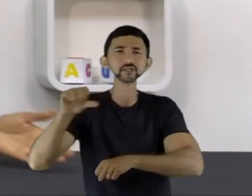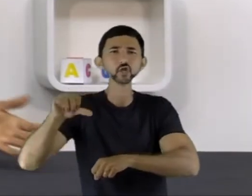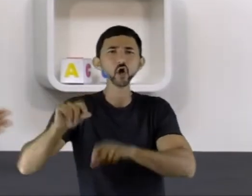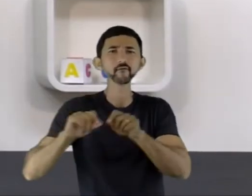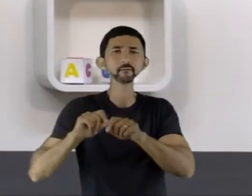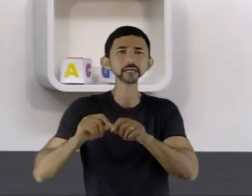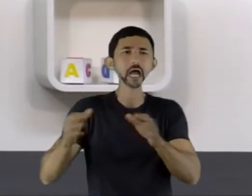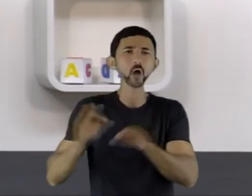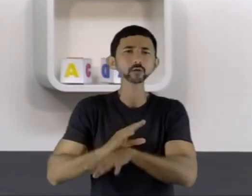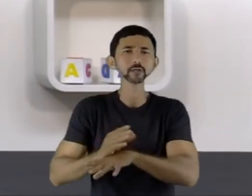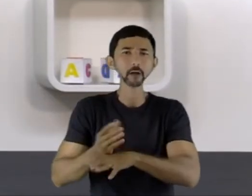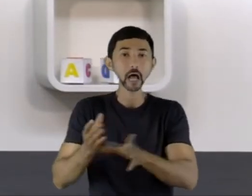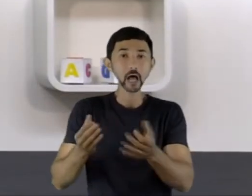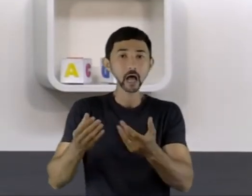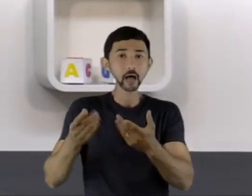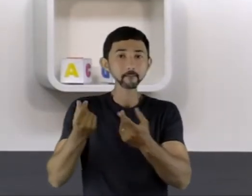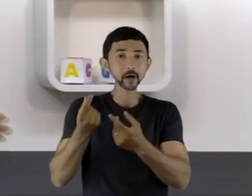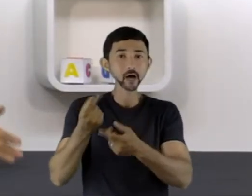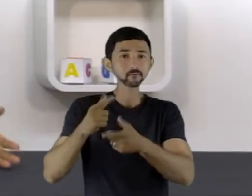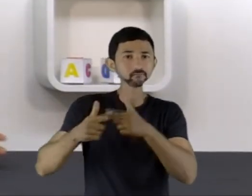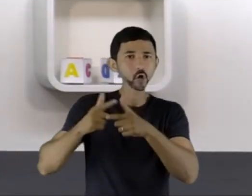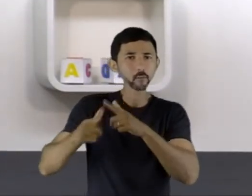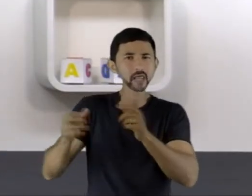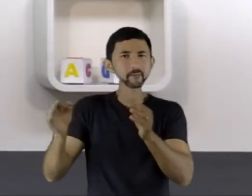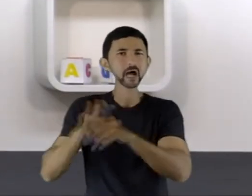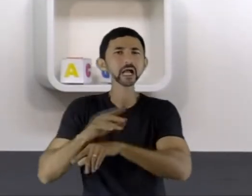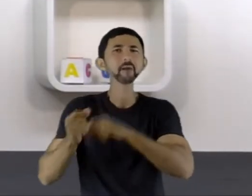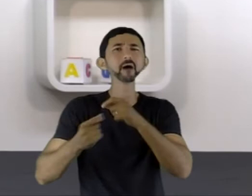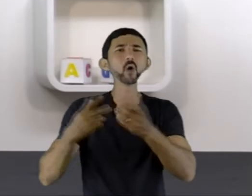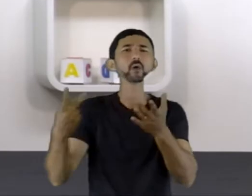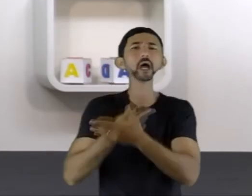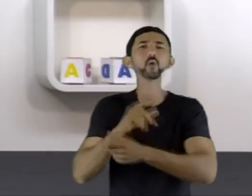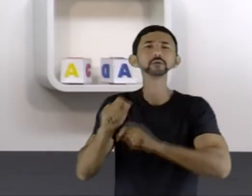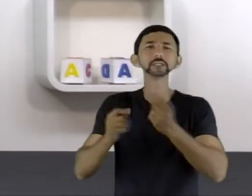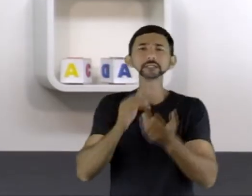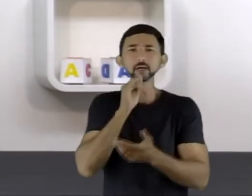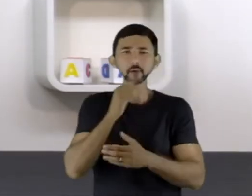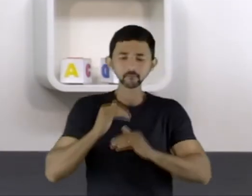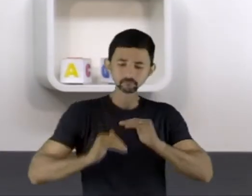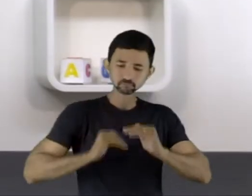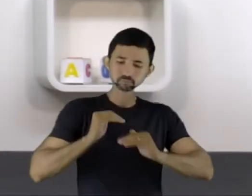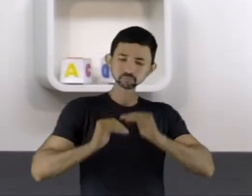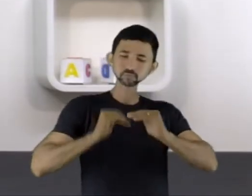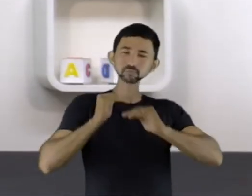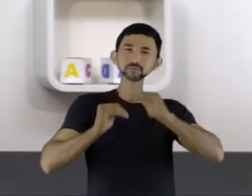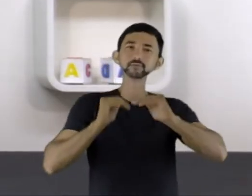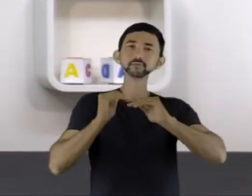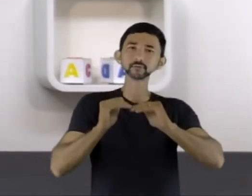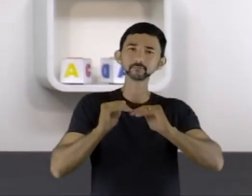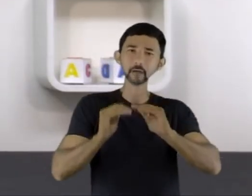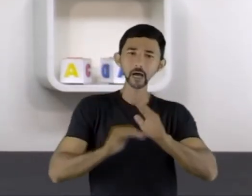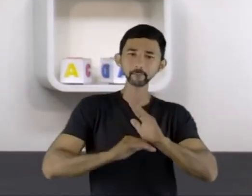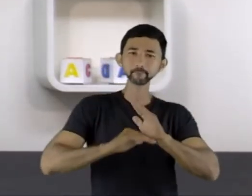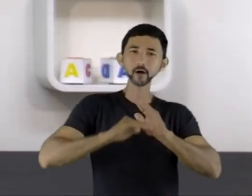eles saíssem da crise? Para que eles aguentassem, para que eles retornassem